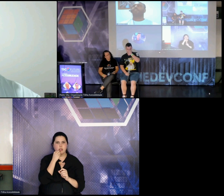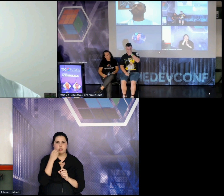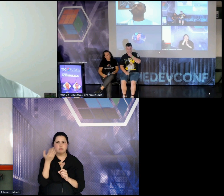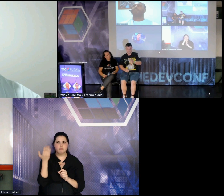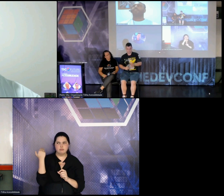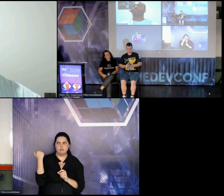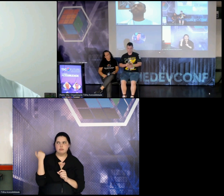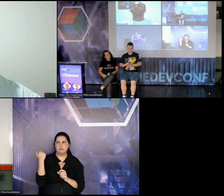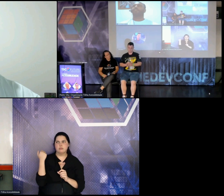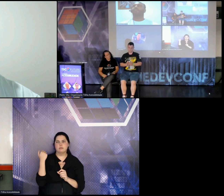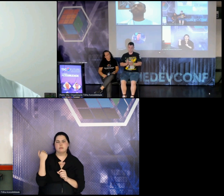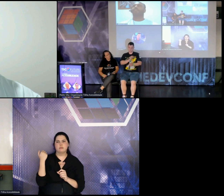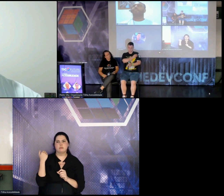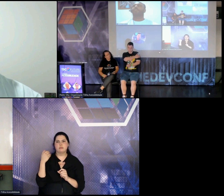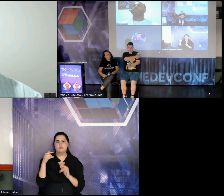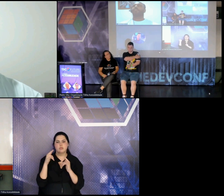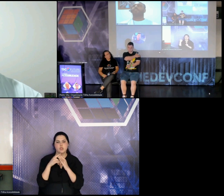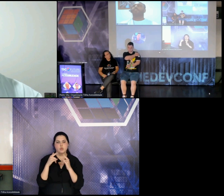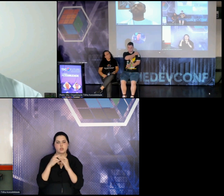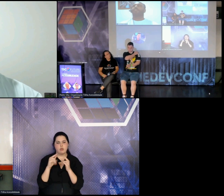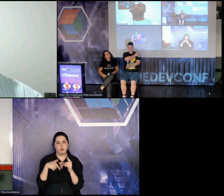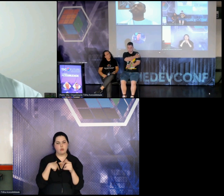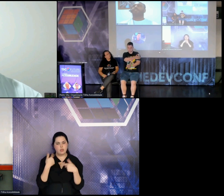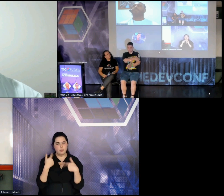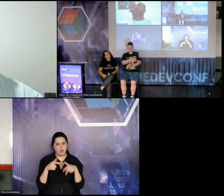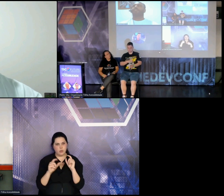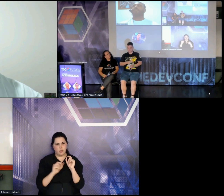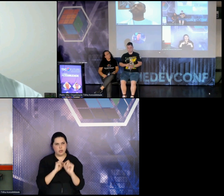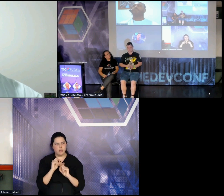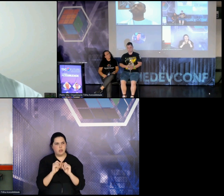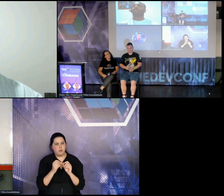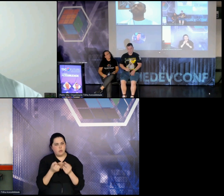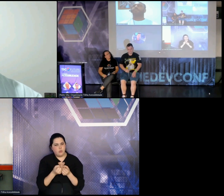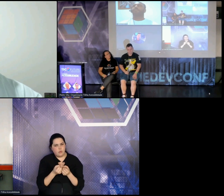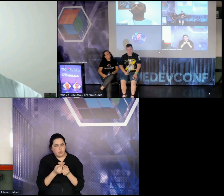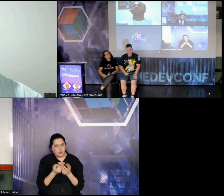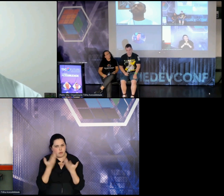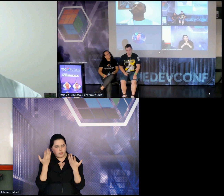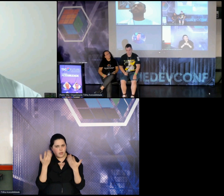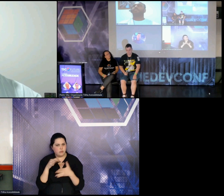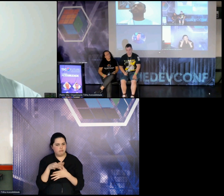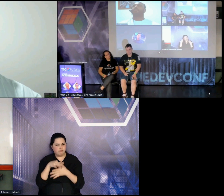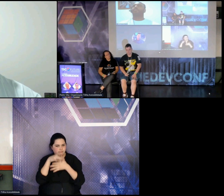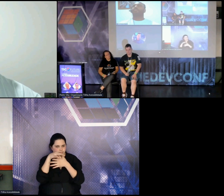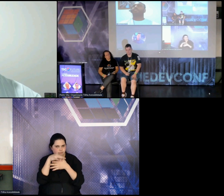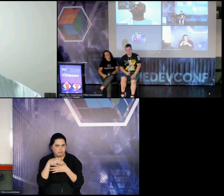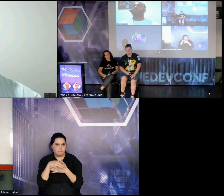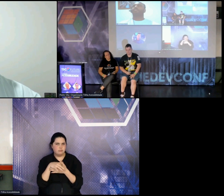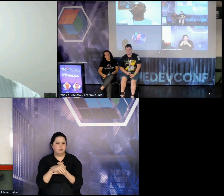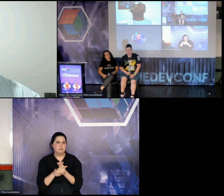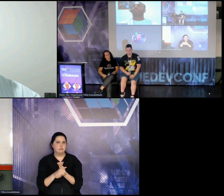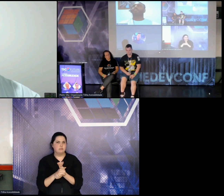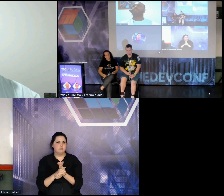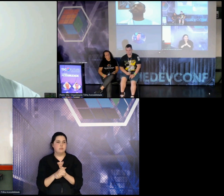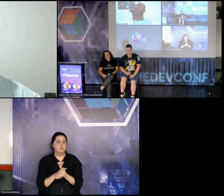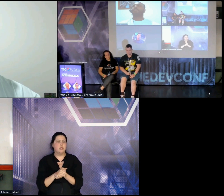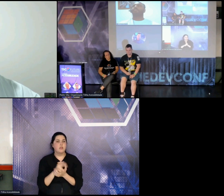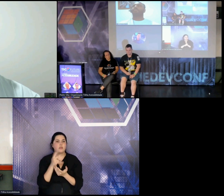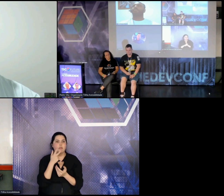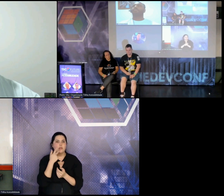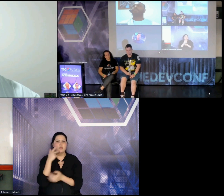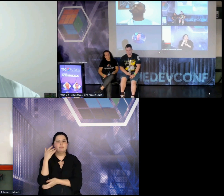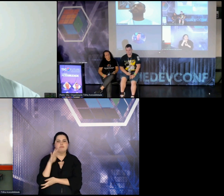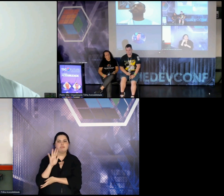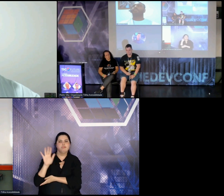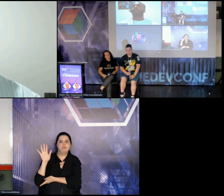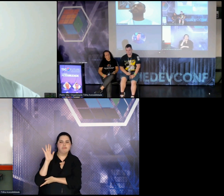dentro da instituição, dentro de um evento de superintendência mesmo, que foi quando a gente levantou a mão, né,